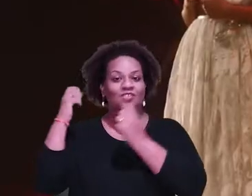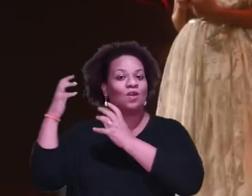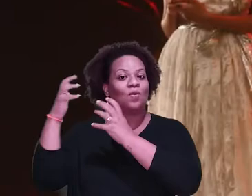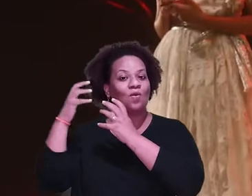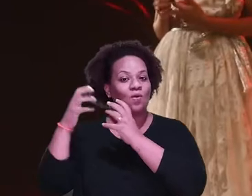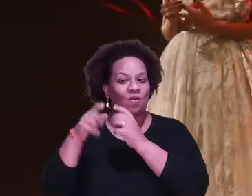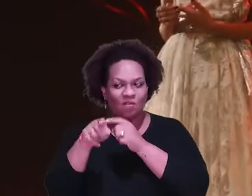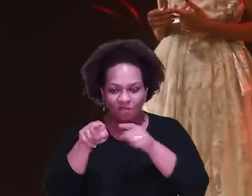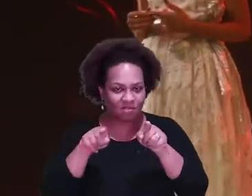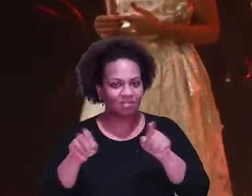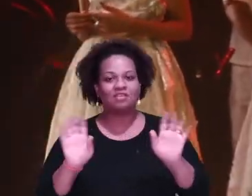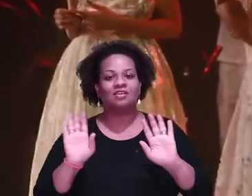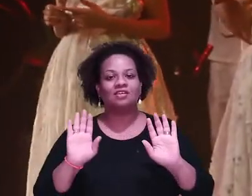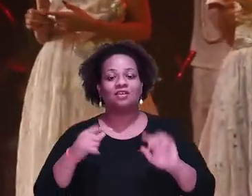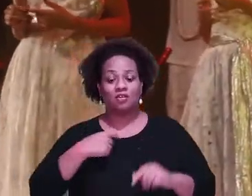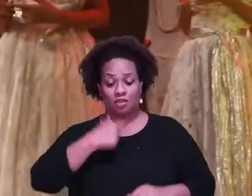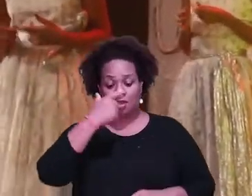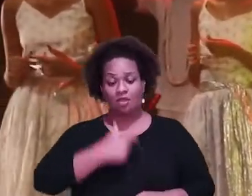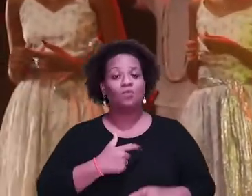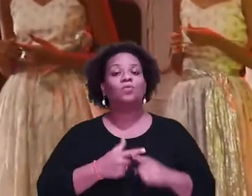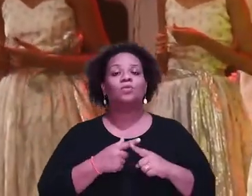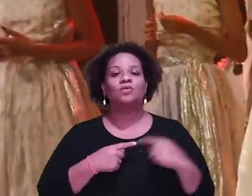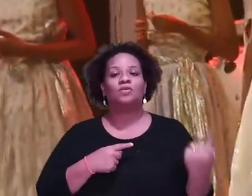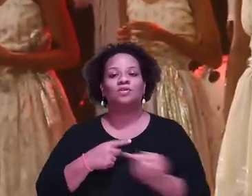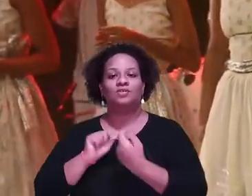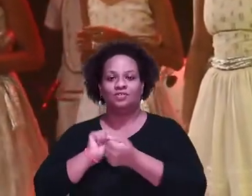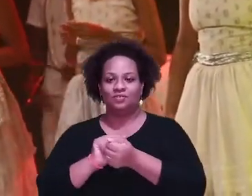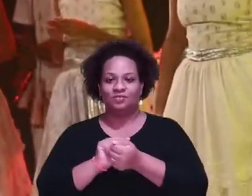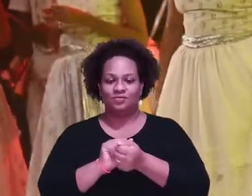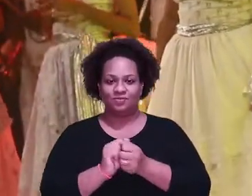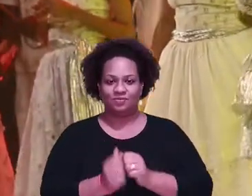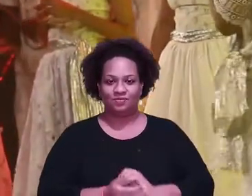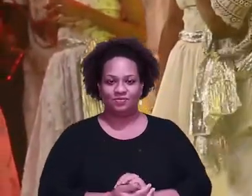Olinda dá para qualquer um não eu sou porque nós somos